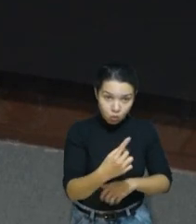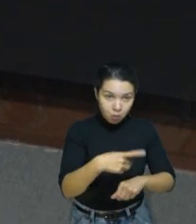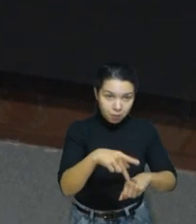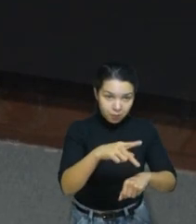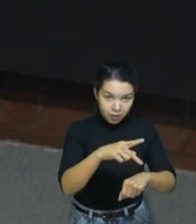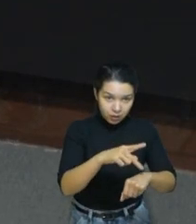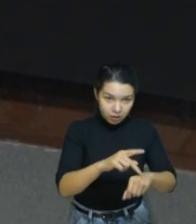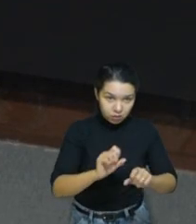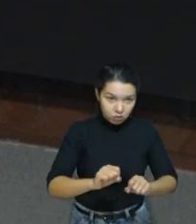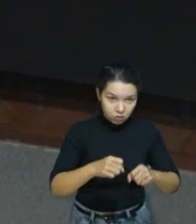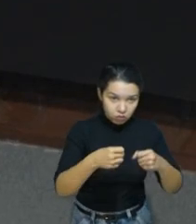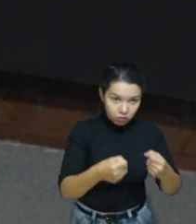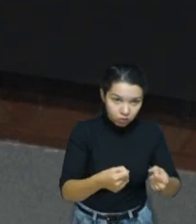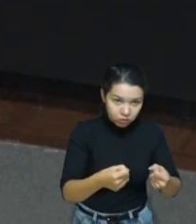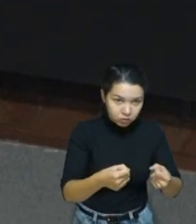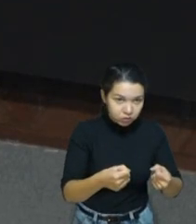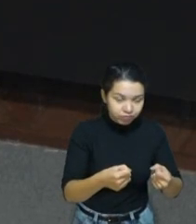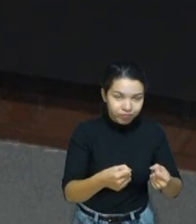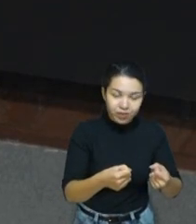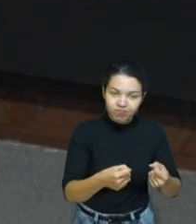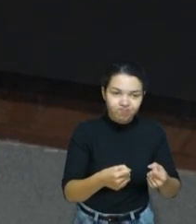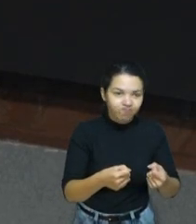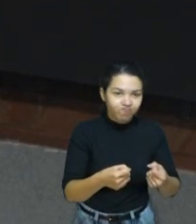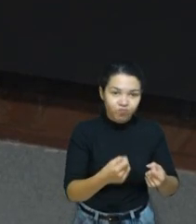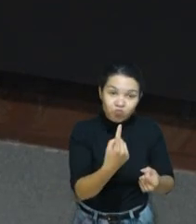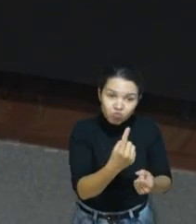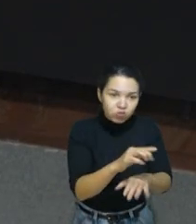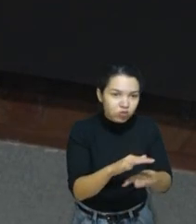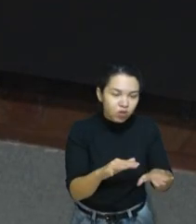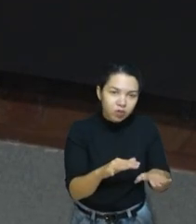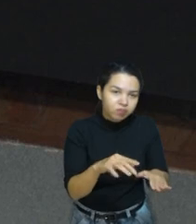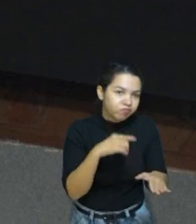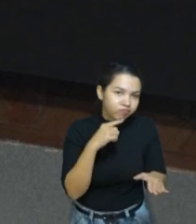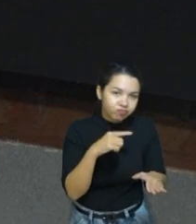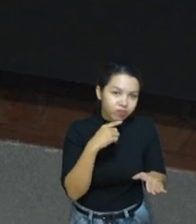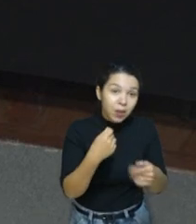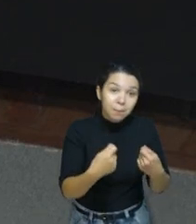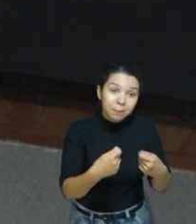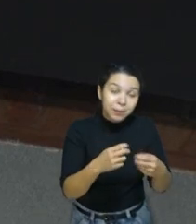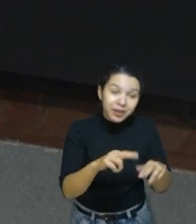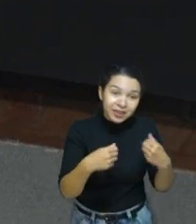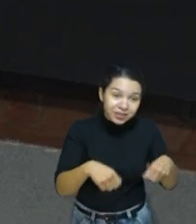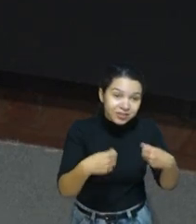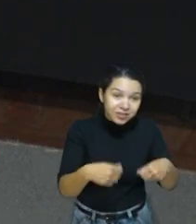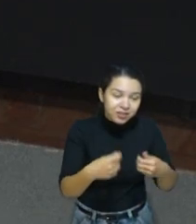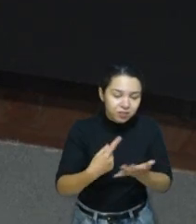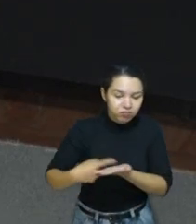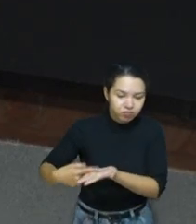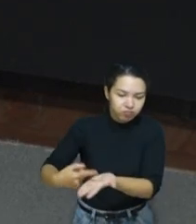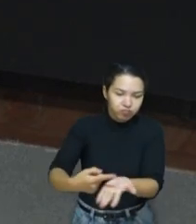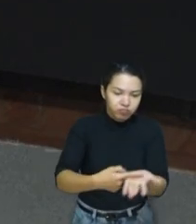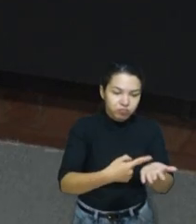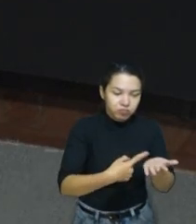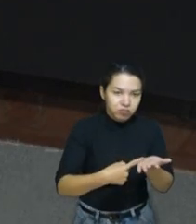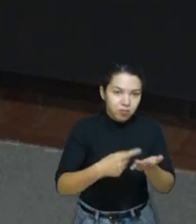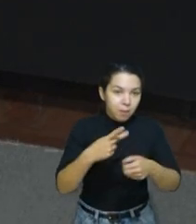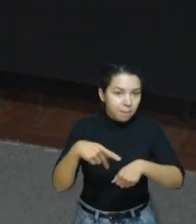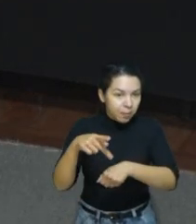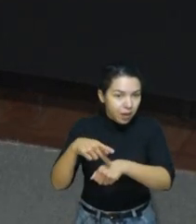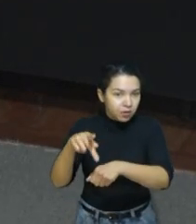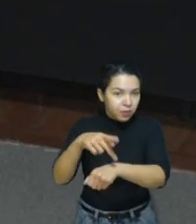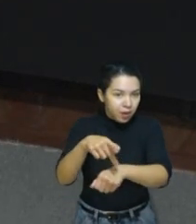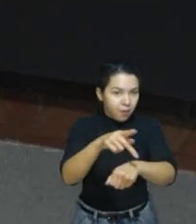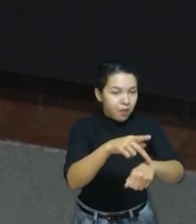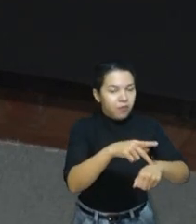país não funciona, não fecha. Então, por isso que tem que ter acordo. E tem que ser uma coisa que